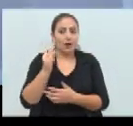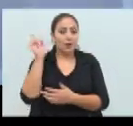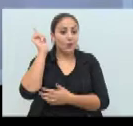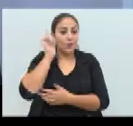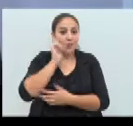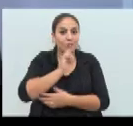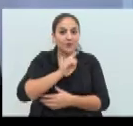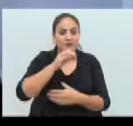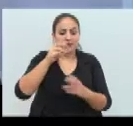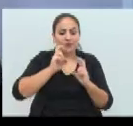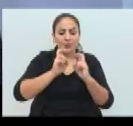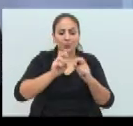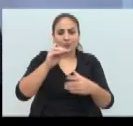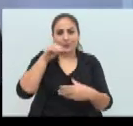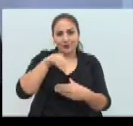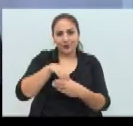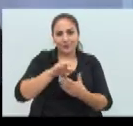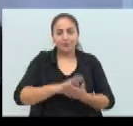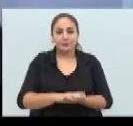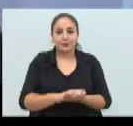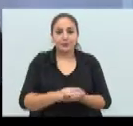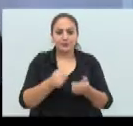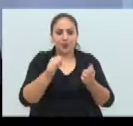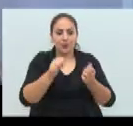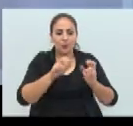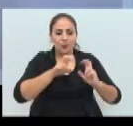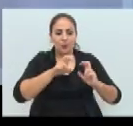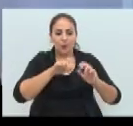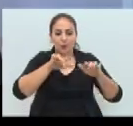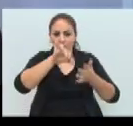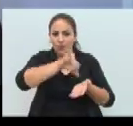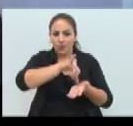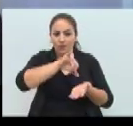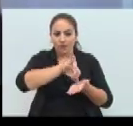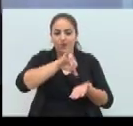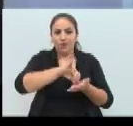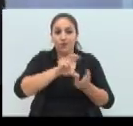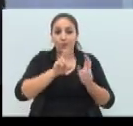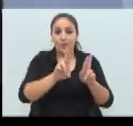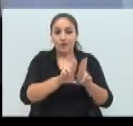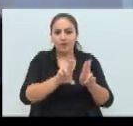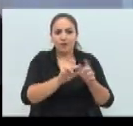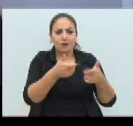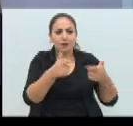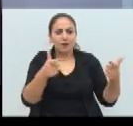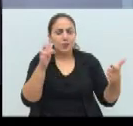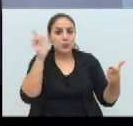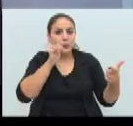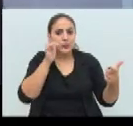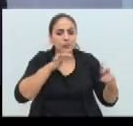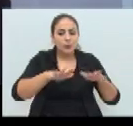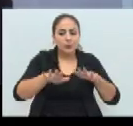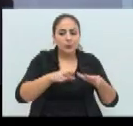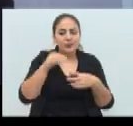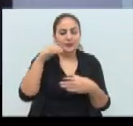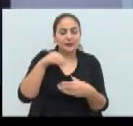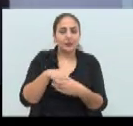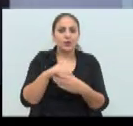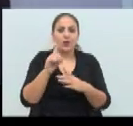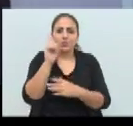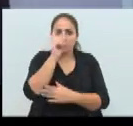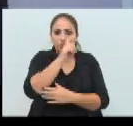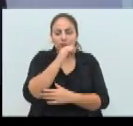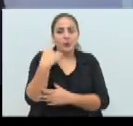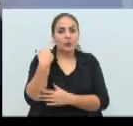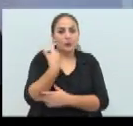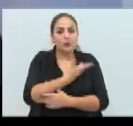O campus ficou muito grande, então para ir se deslocar internamente ficava já complicado. Então foi uma